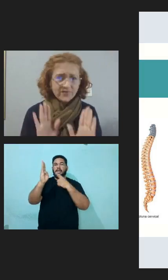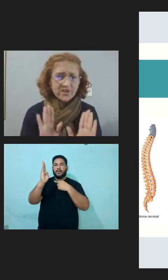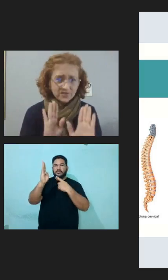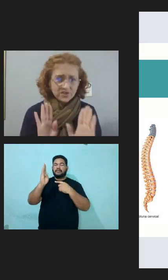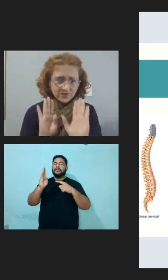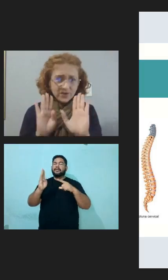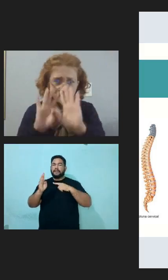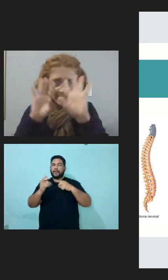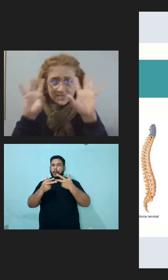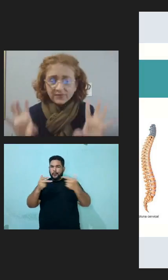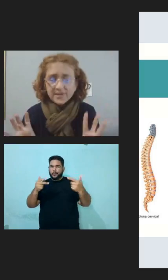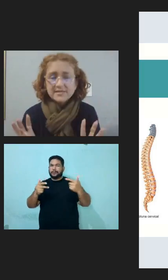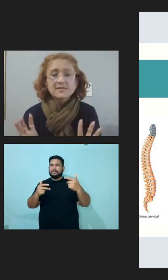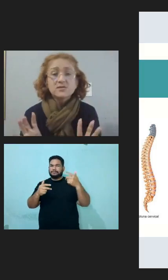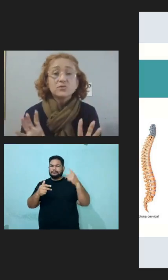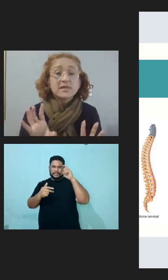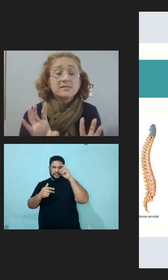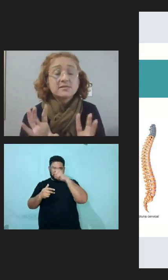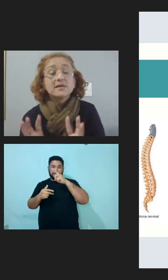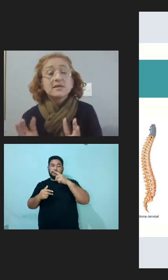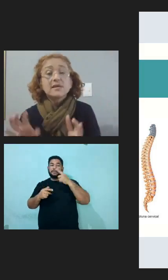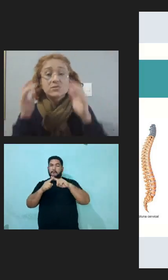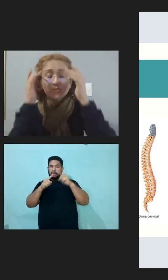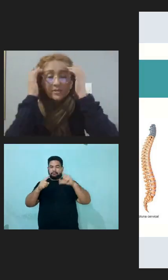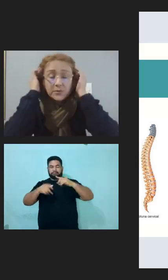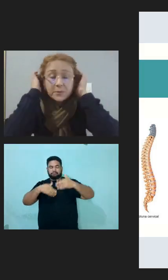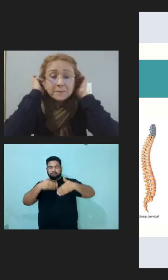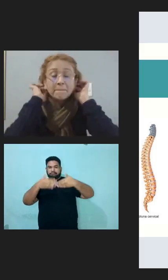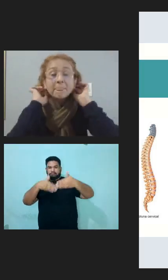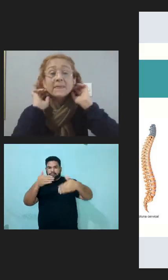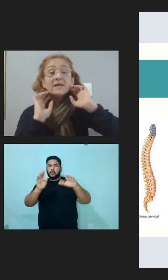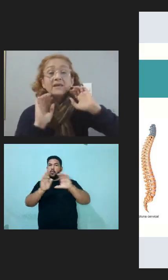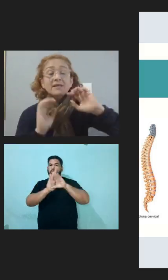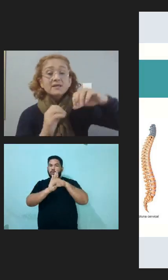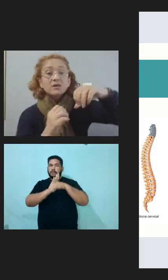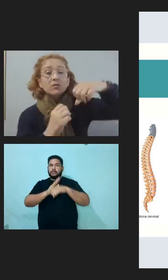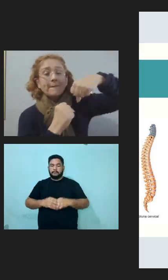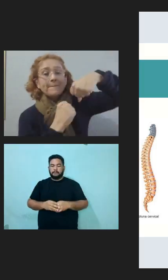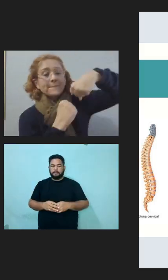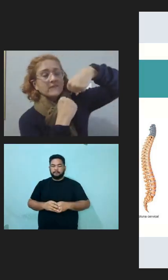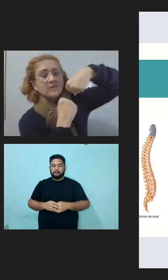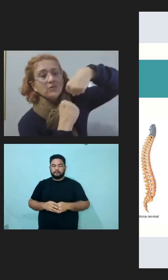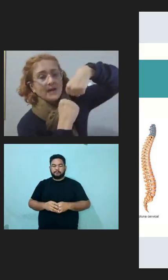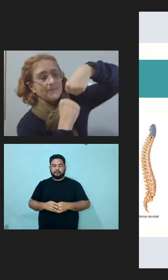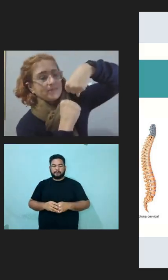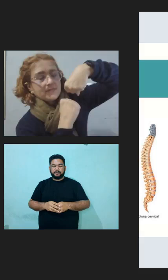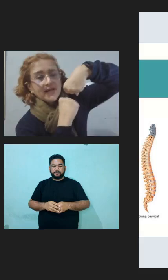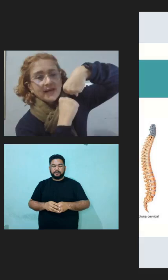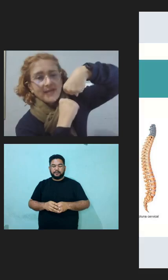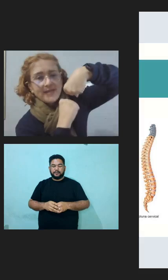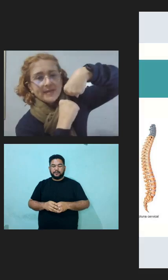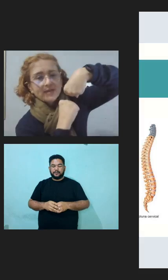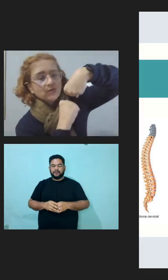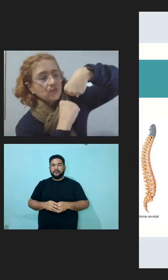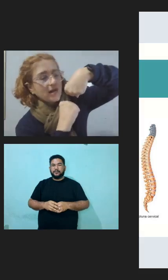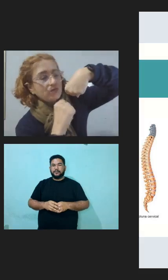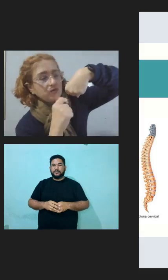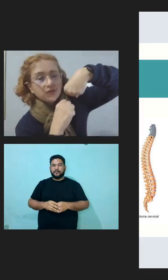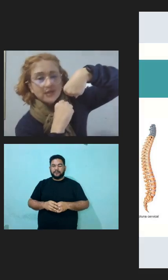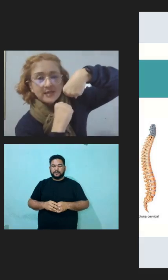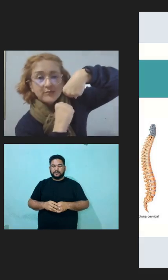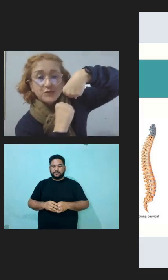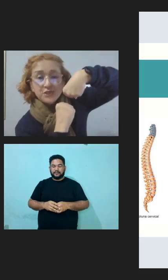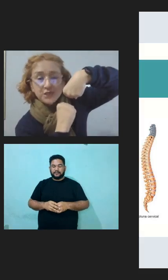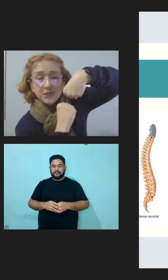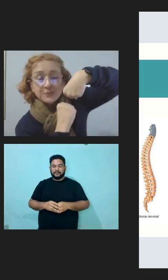Mas a gente vai conseguir desenvolver esse conceito. Então, ó, vamos lá. Tá aqui, né? Tá no lugar. O